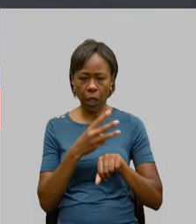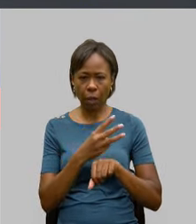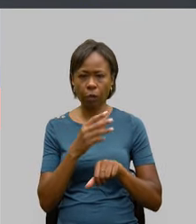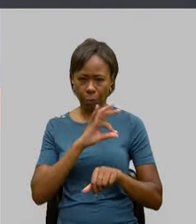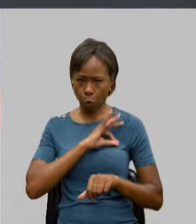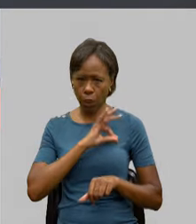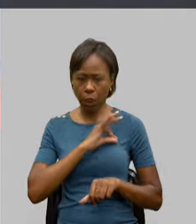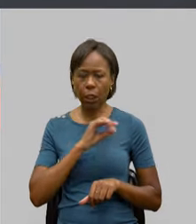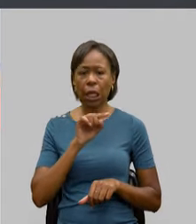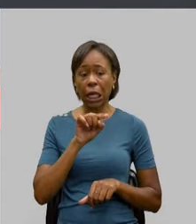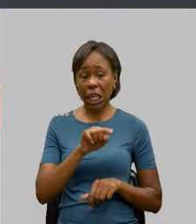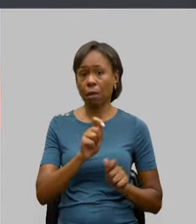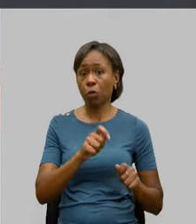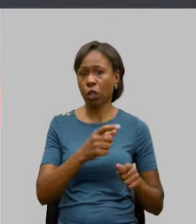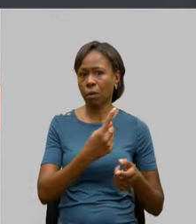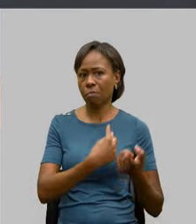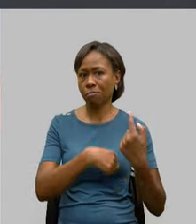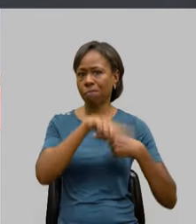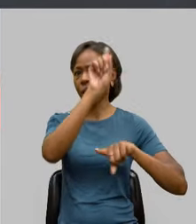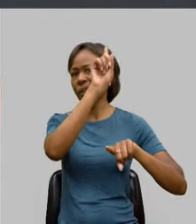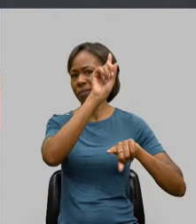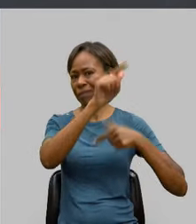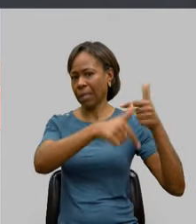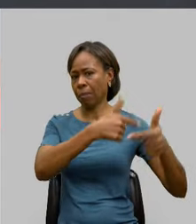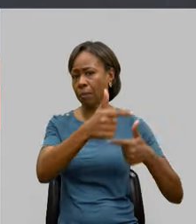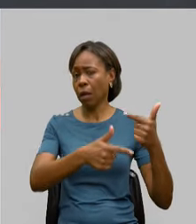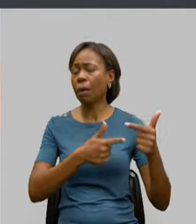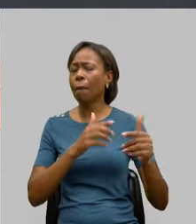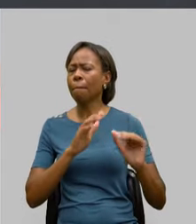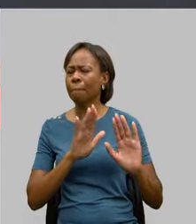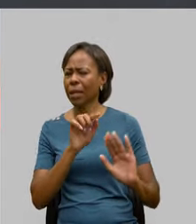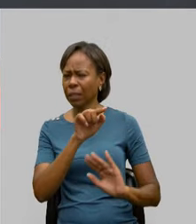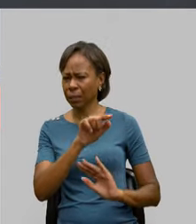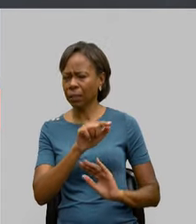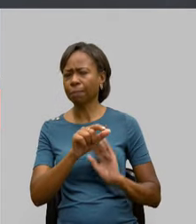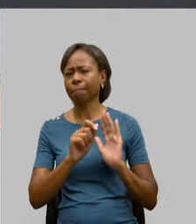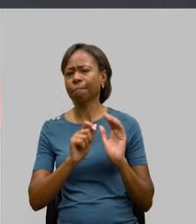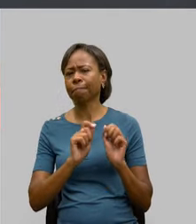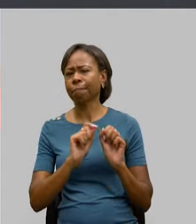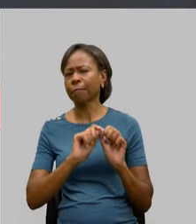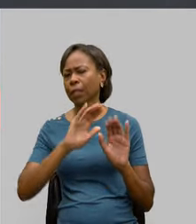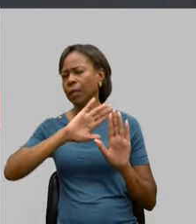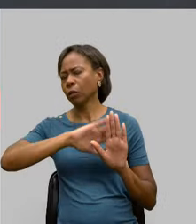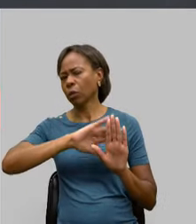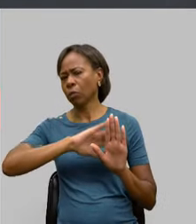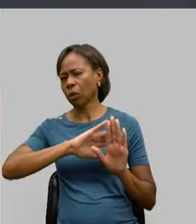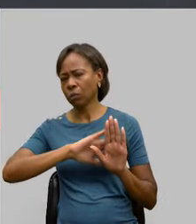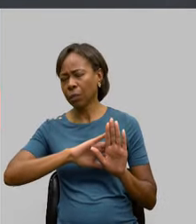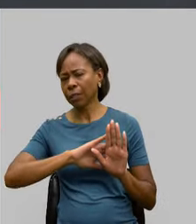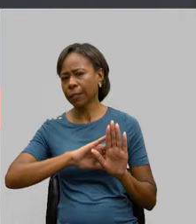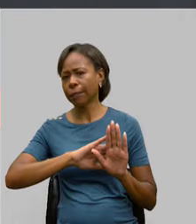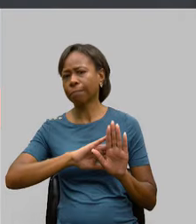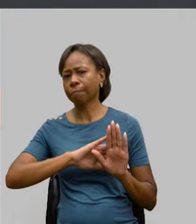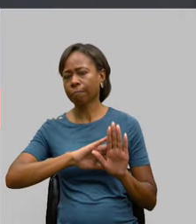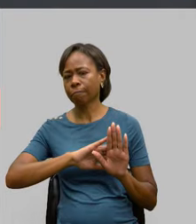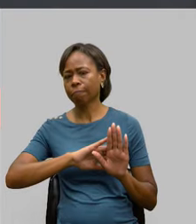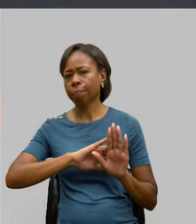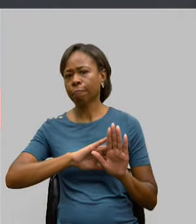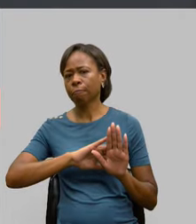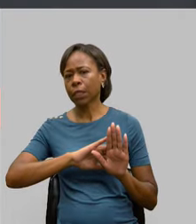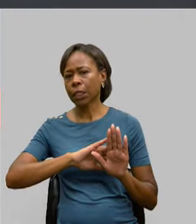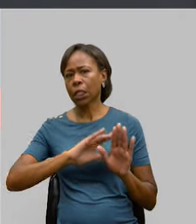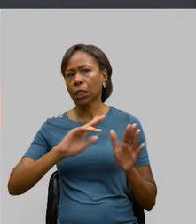mas ele não esperava que que o que ele tava fazendo ia ter uma uma um